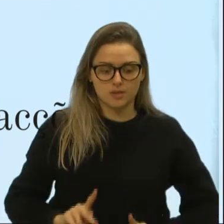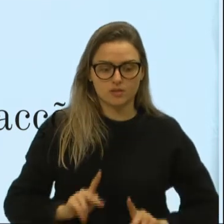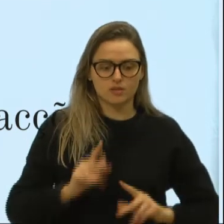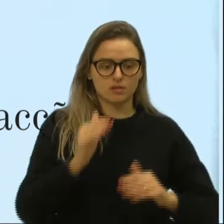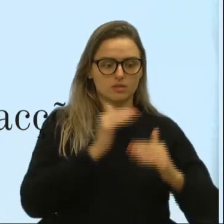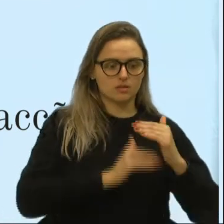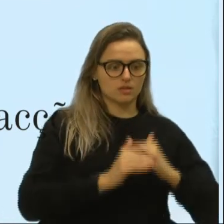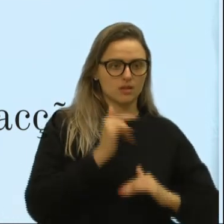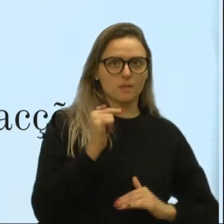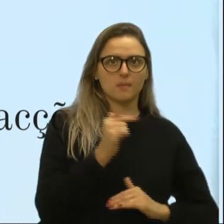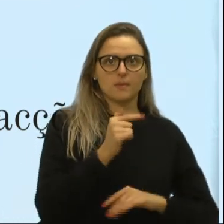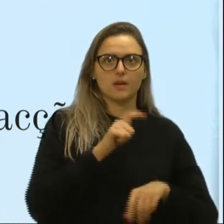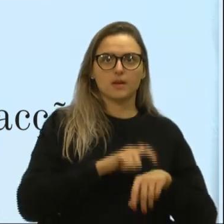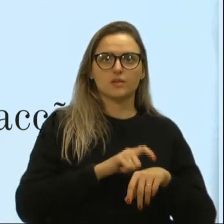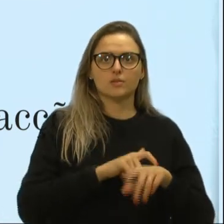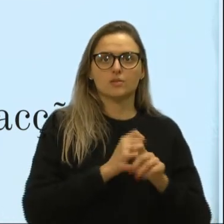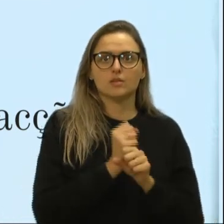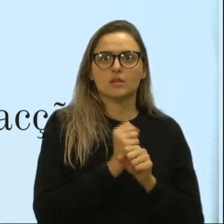de pena.